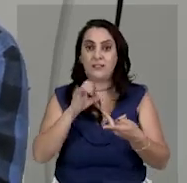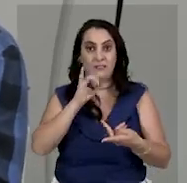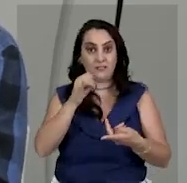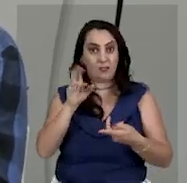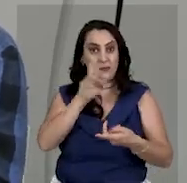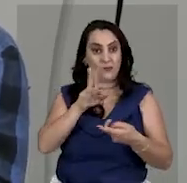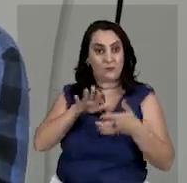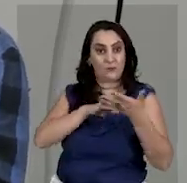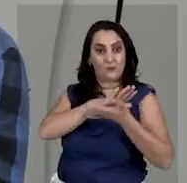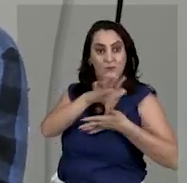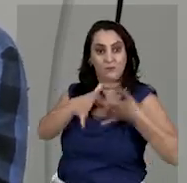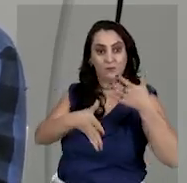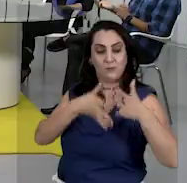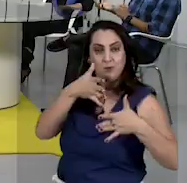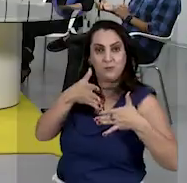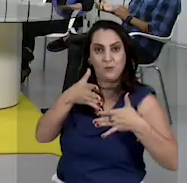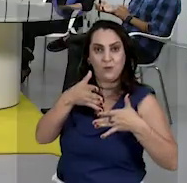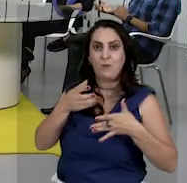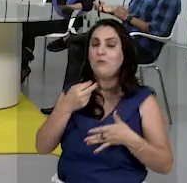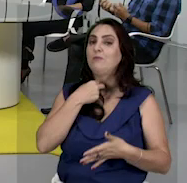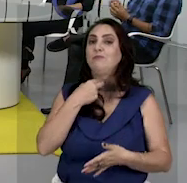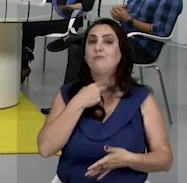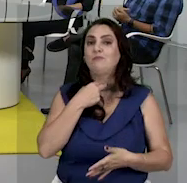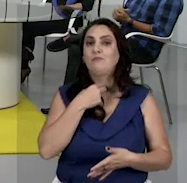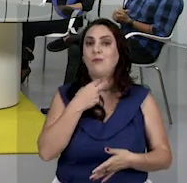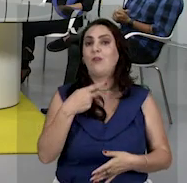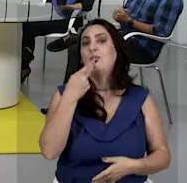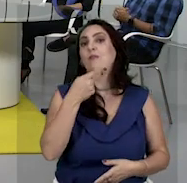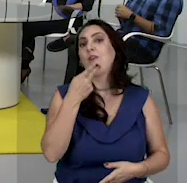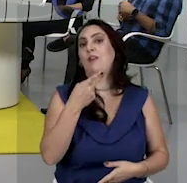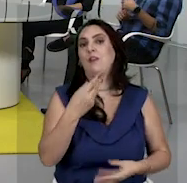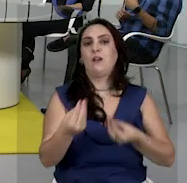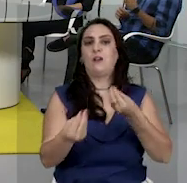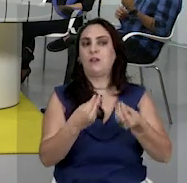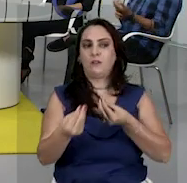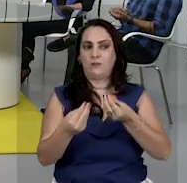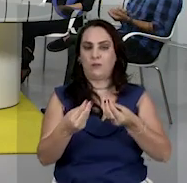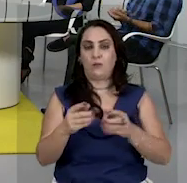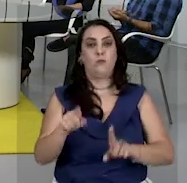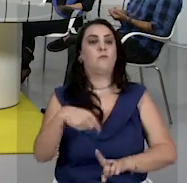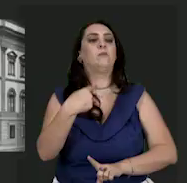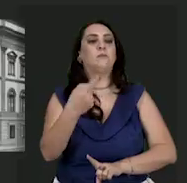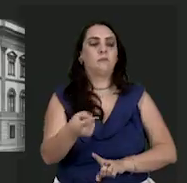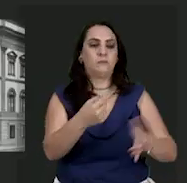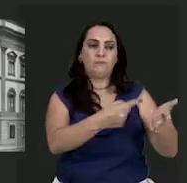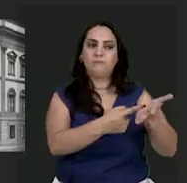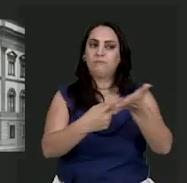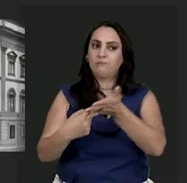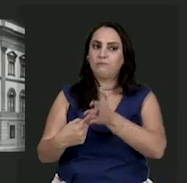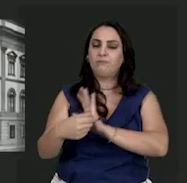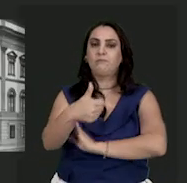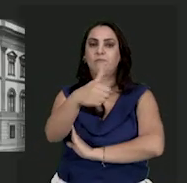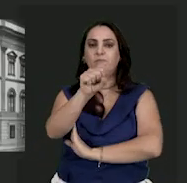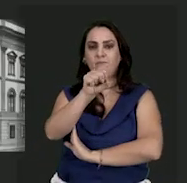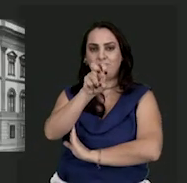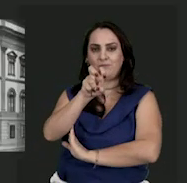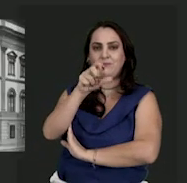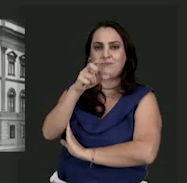surda. E aí, em 1857, trazendo aqui para o Brasil, a convite de Dom Pedro II, vem um